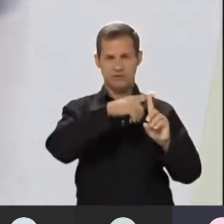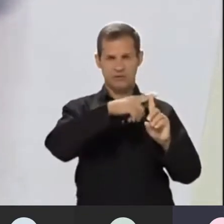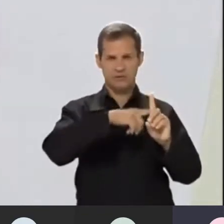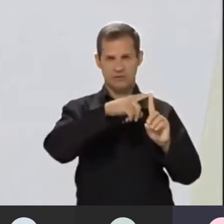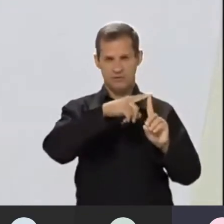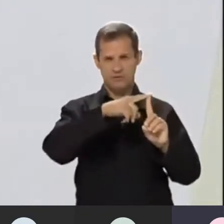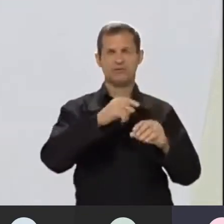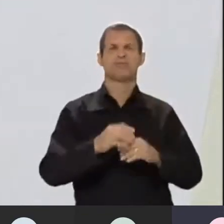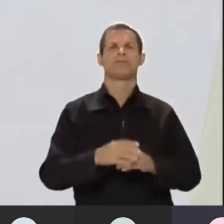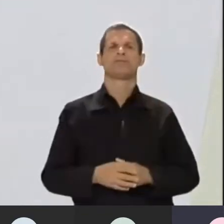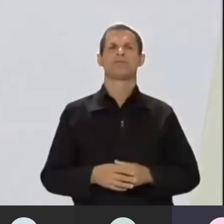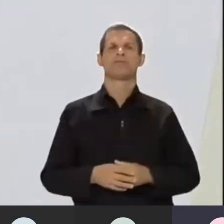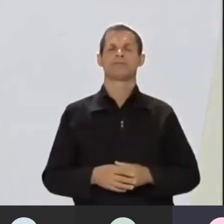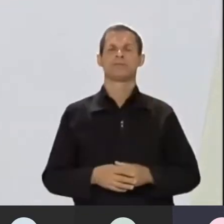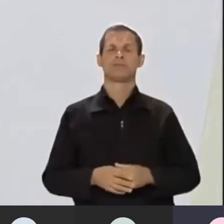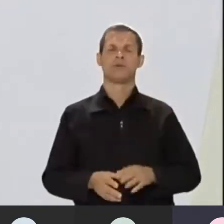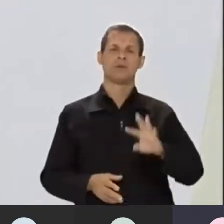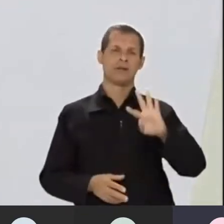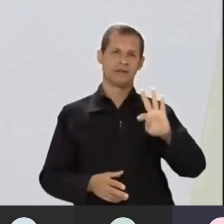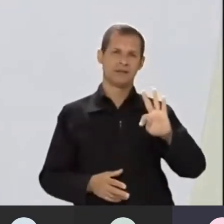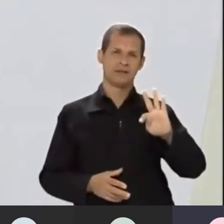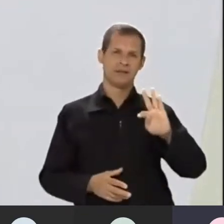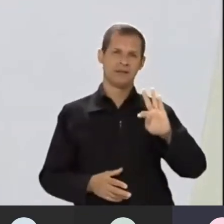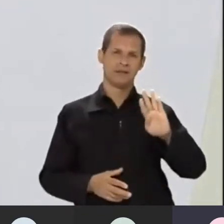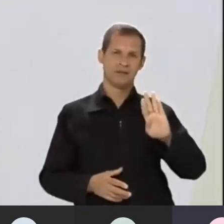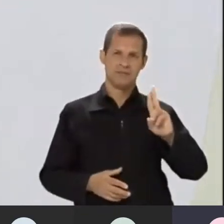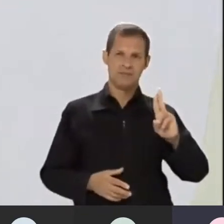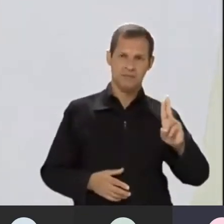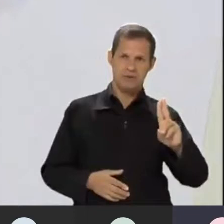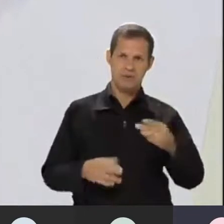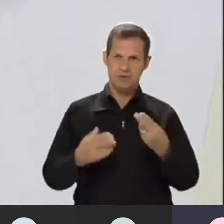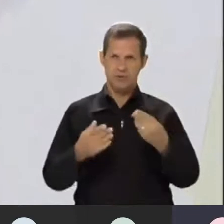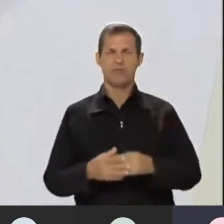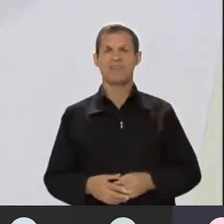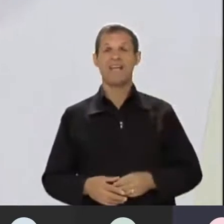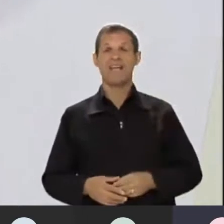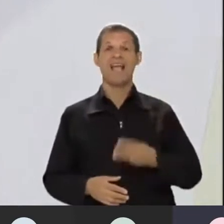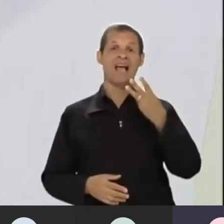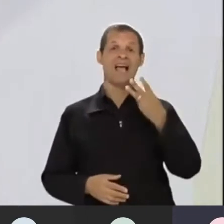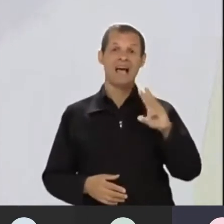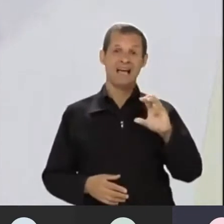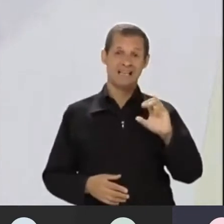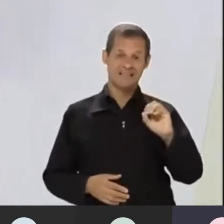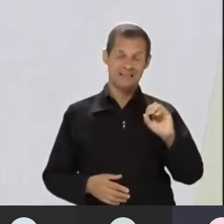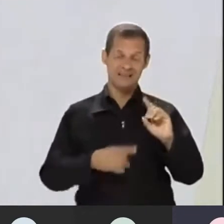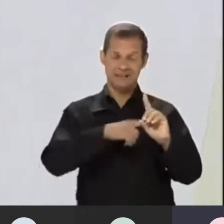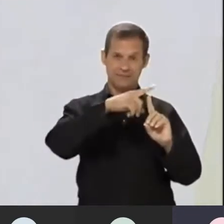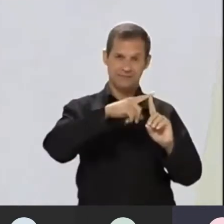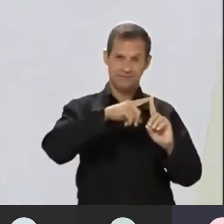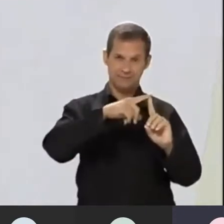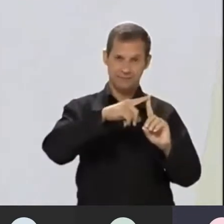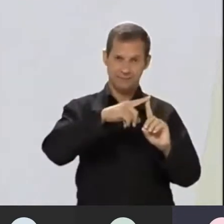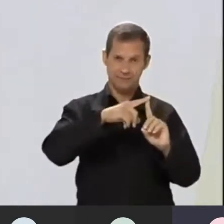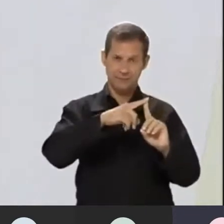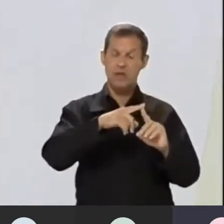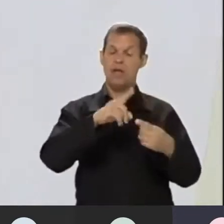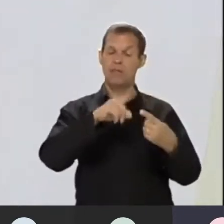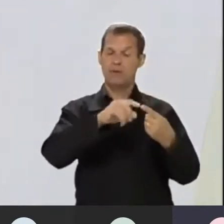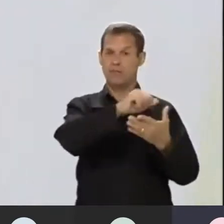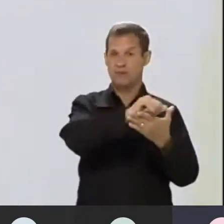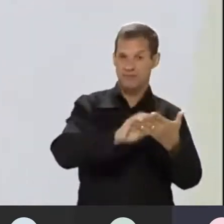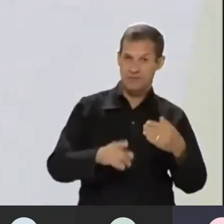34,5 graus Celsius e uma temperatura de bulbo úmido igual a 30 graus Celsius. Tá?